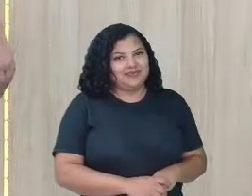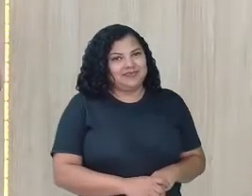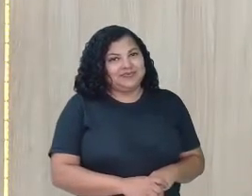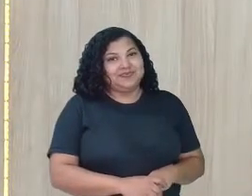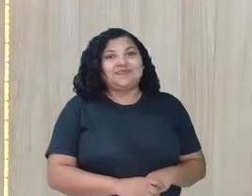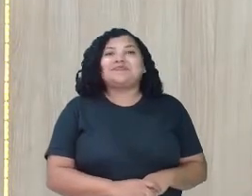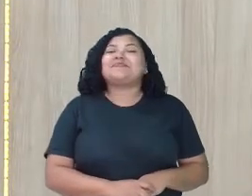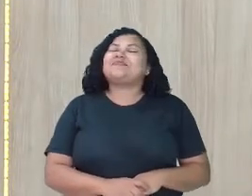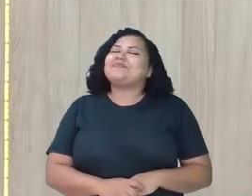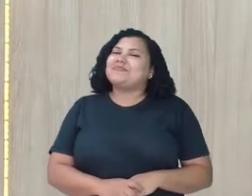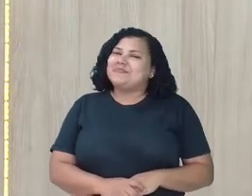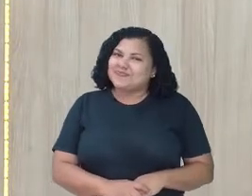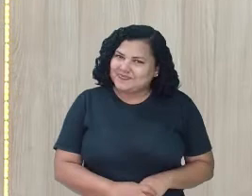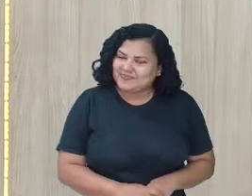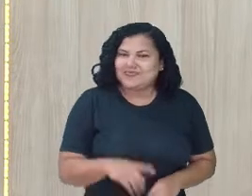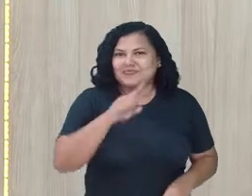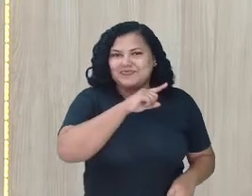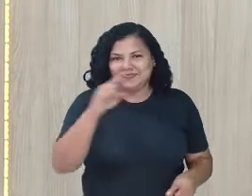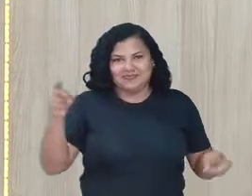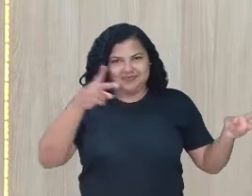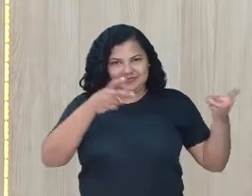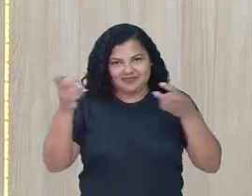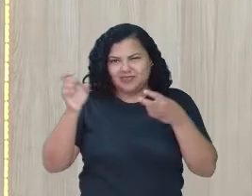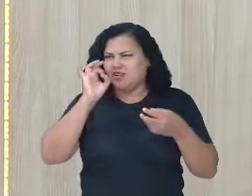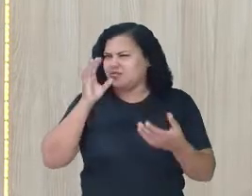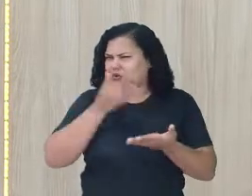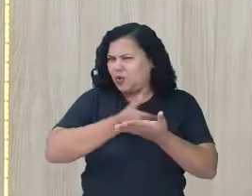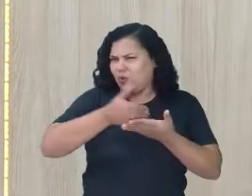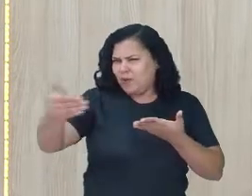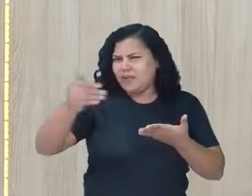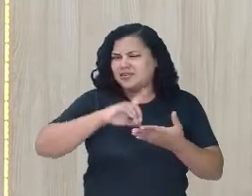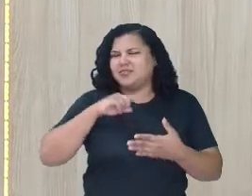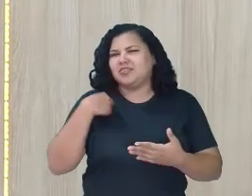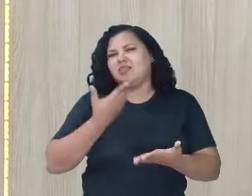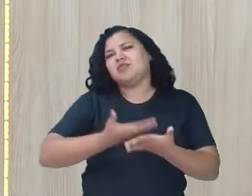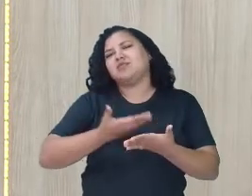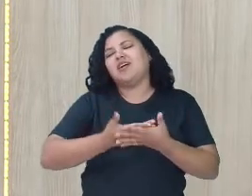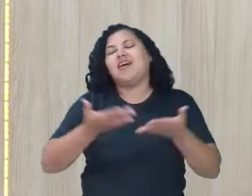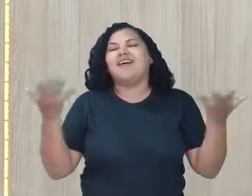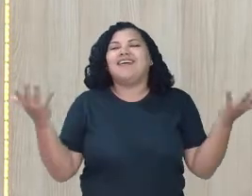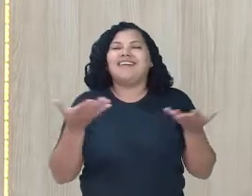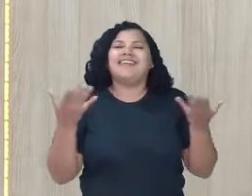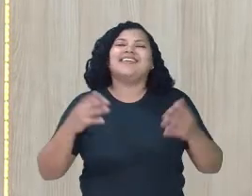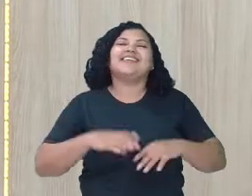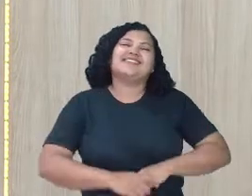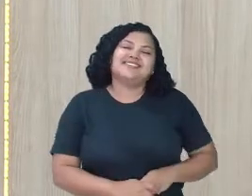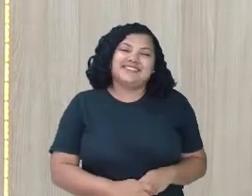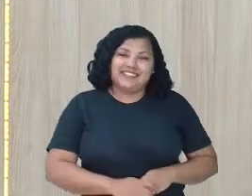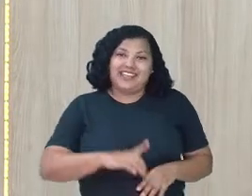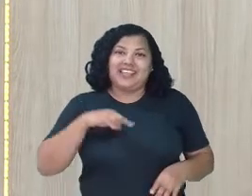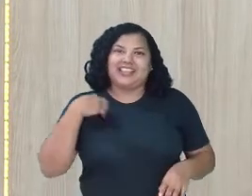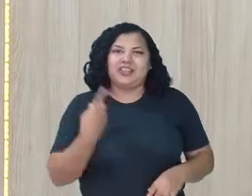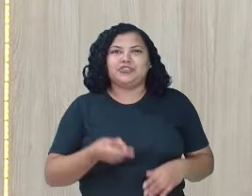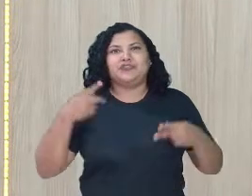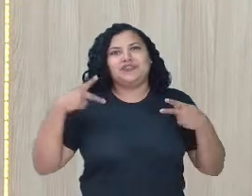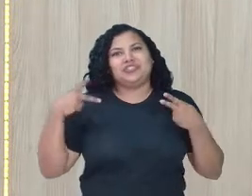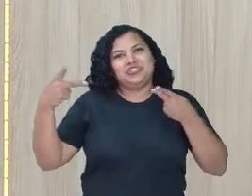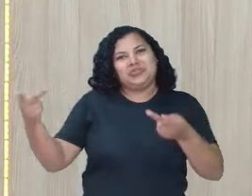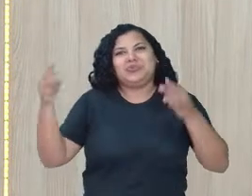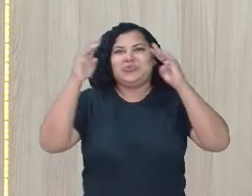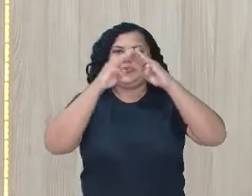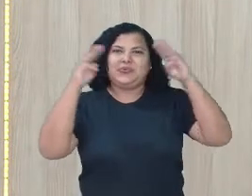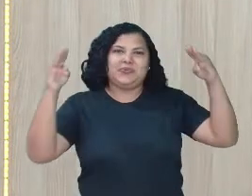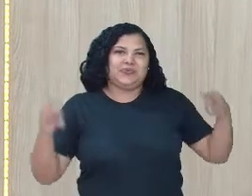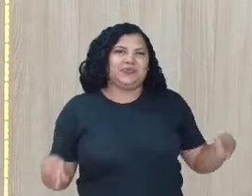E aí, gente, viram aí? Isso é só a introdução, viu, da nossa aula de hoje, que a gente fez uma visita ao